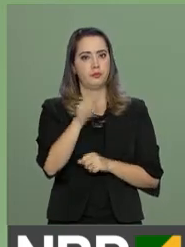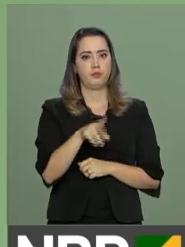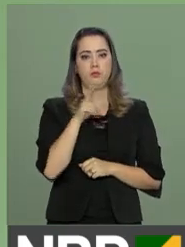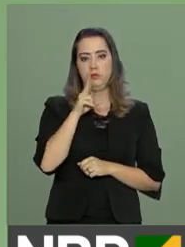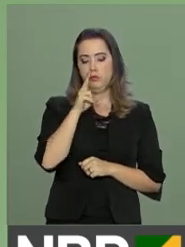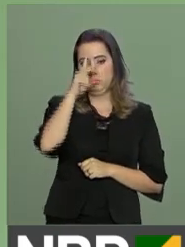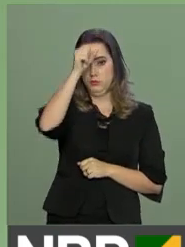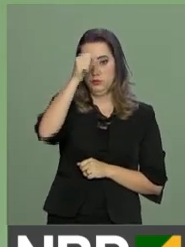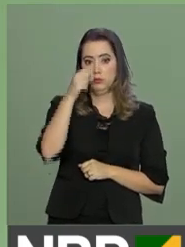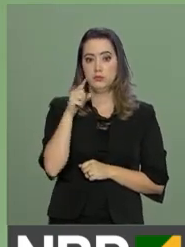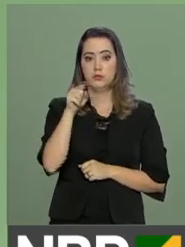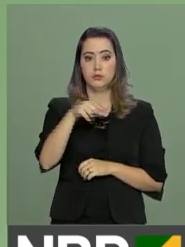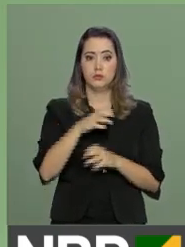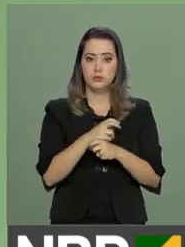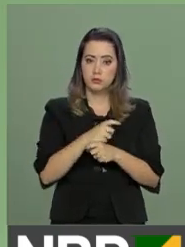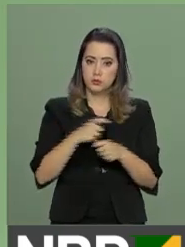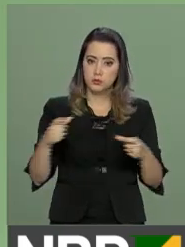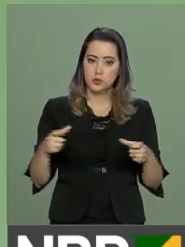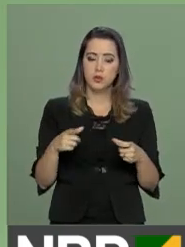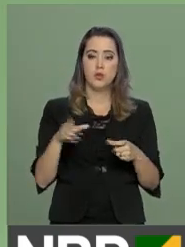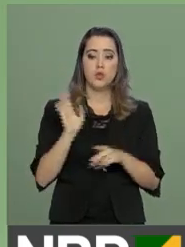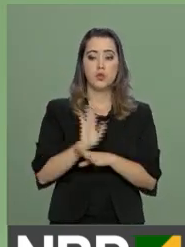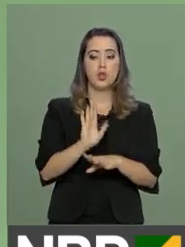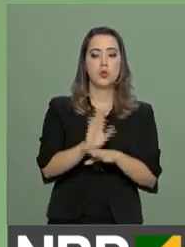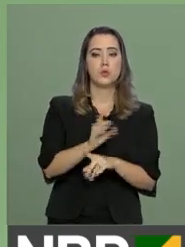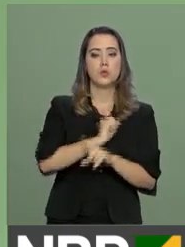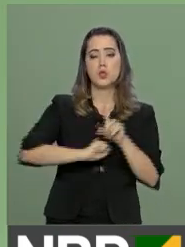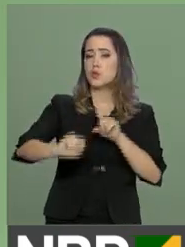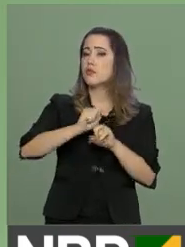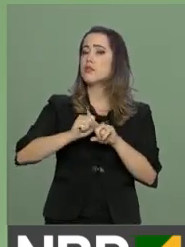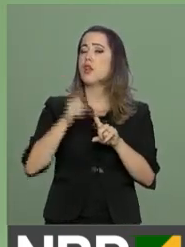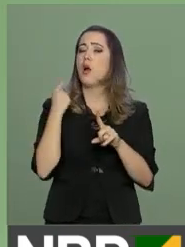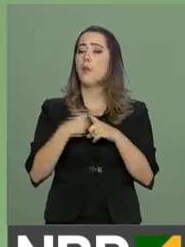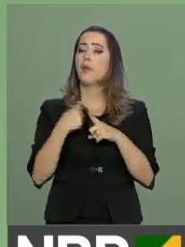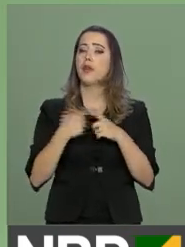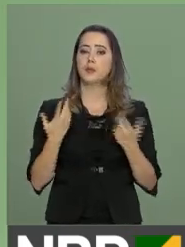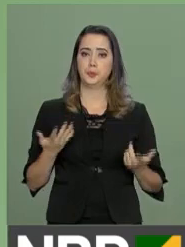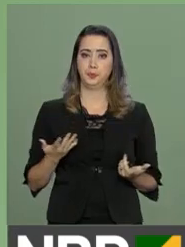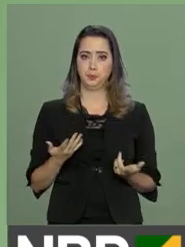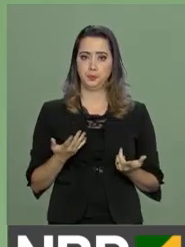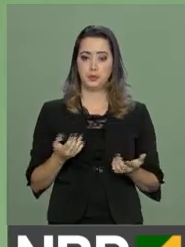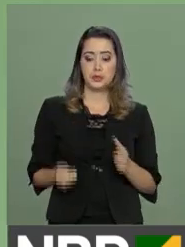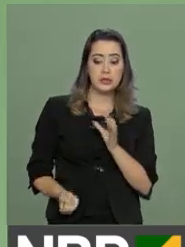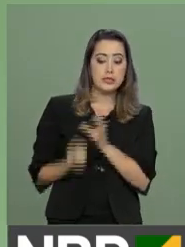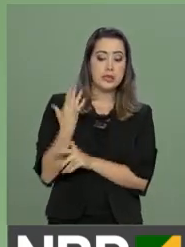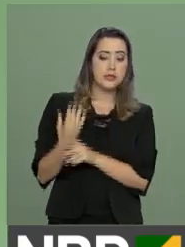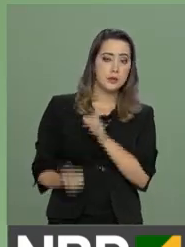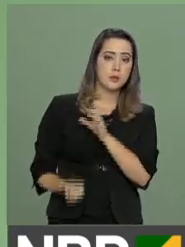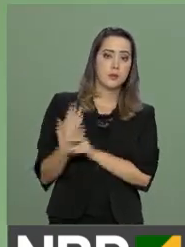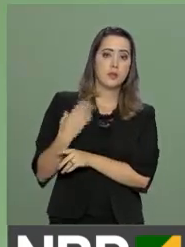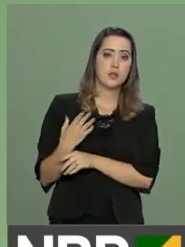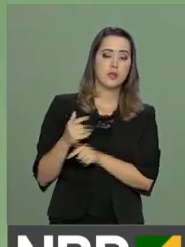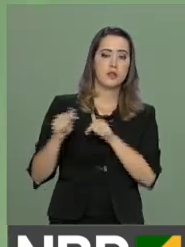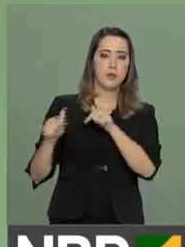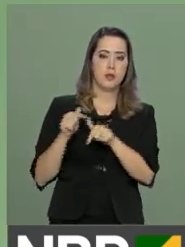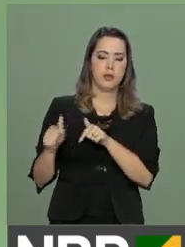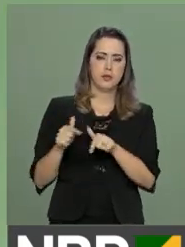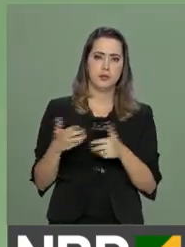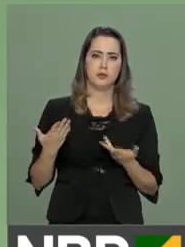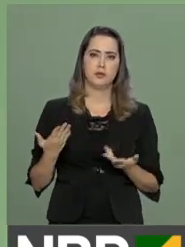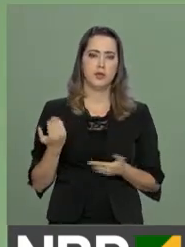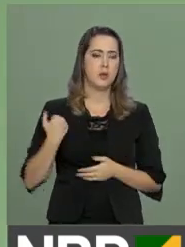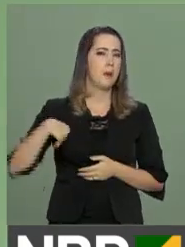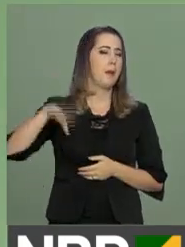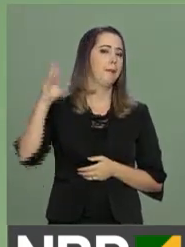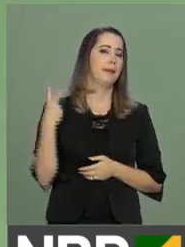forte dimensão social, porque, repito, geradora de empregos. Há